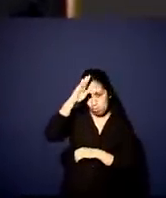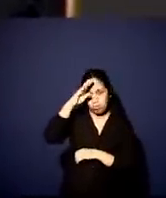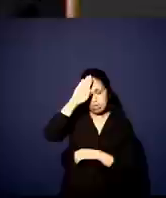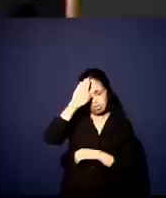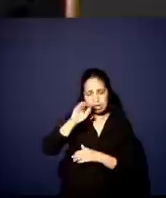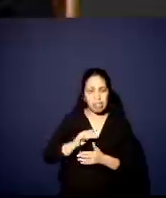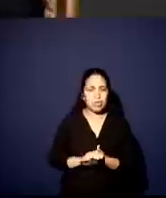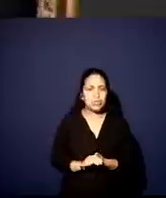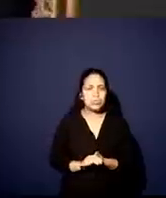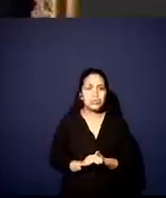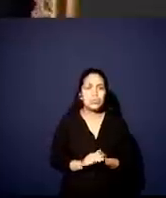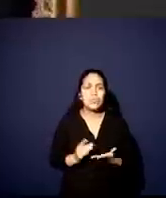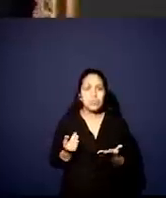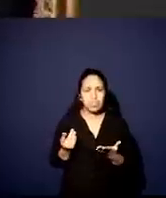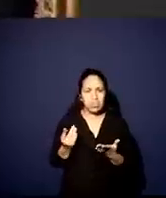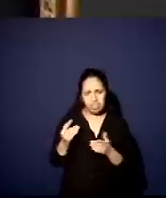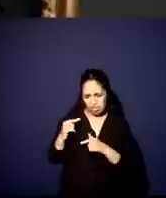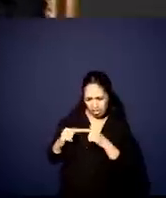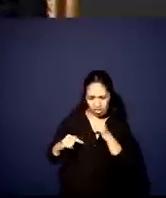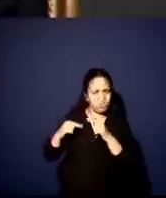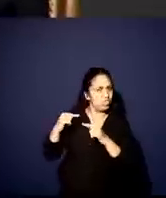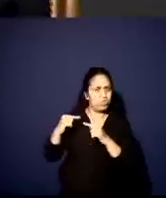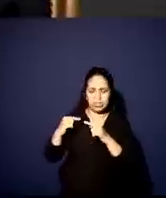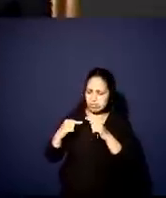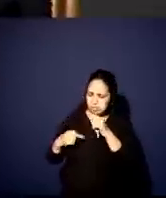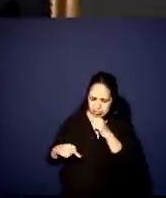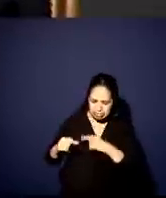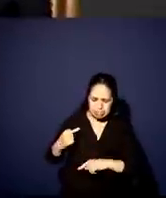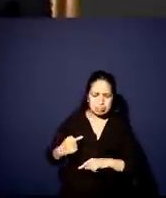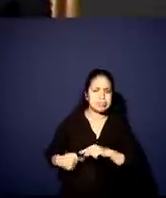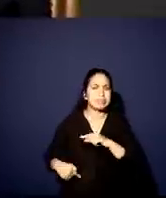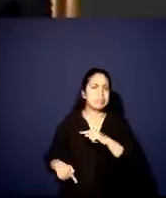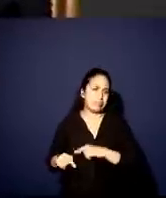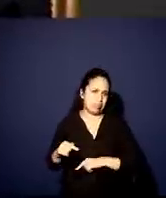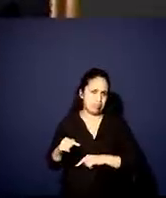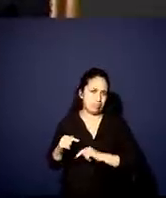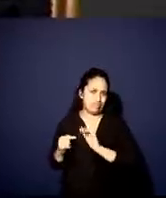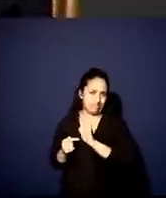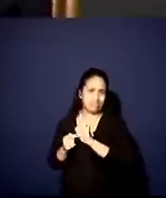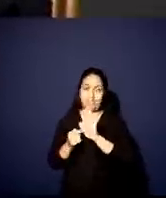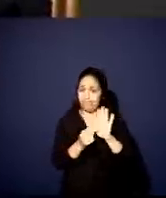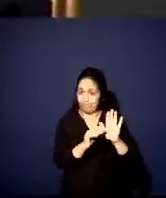uma involução, né, assim, que mostram que